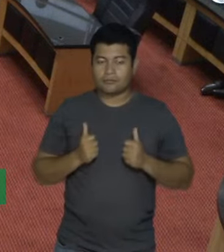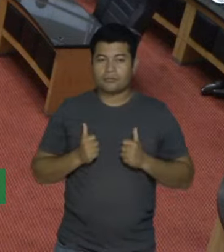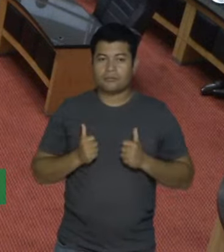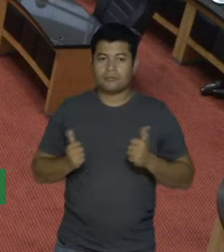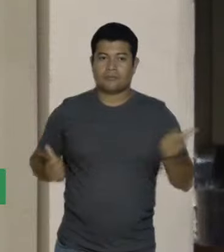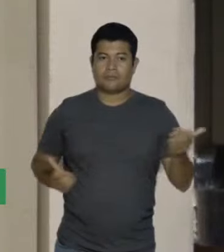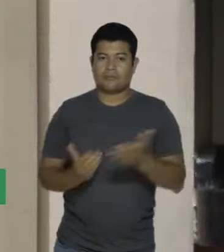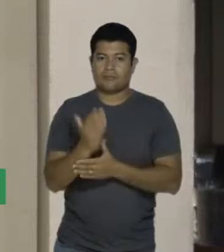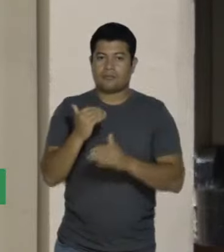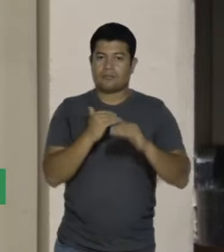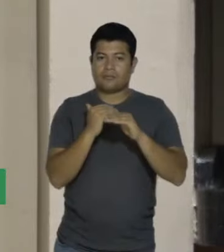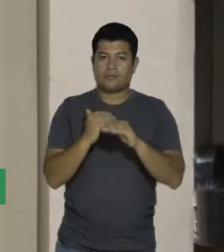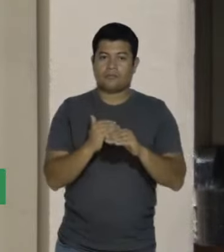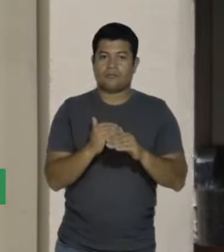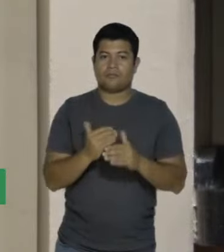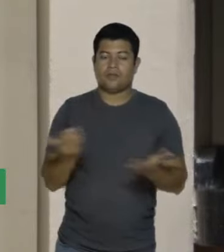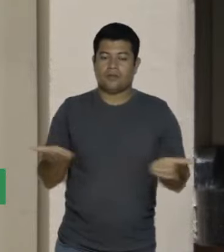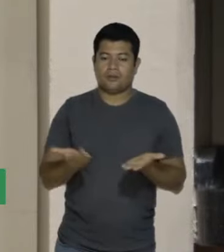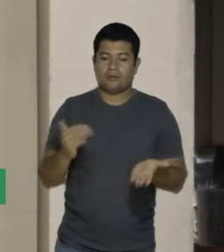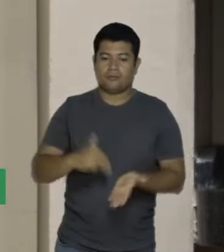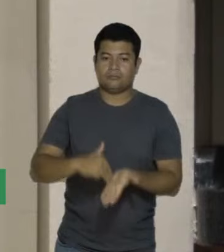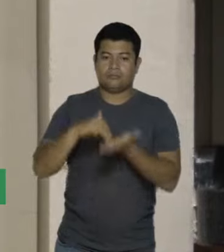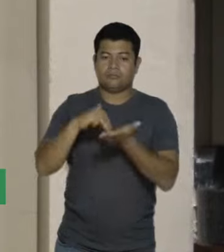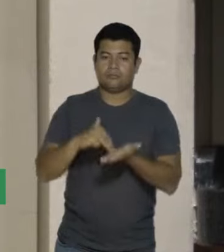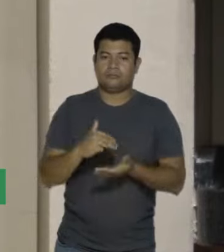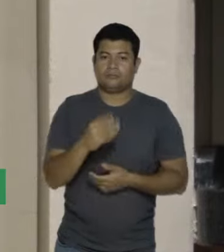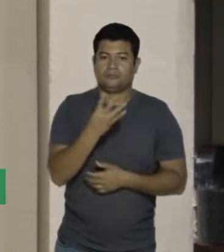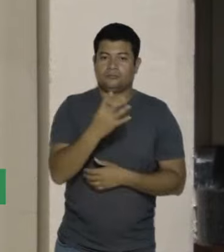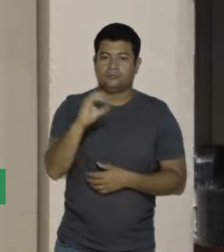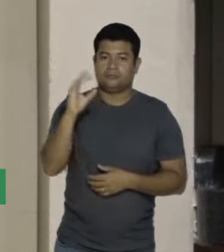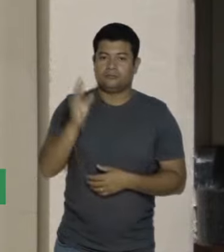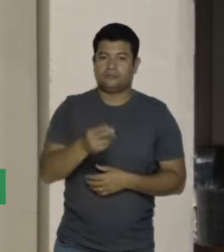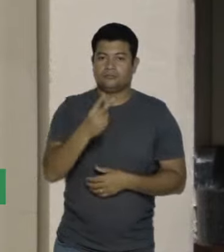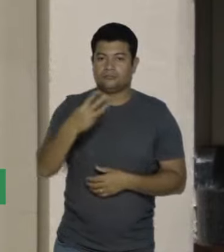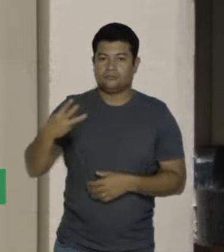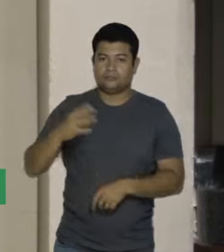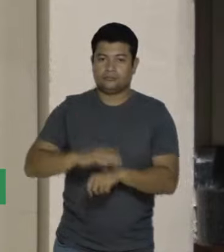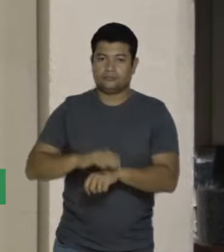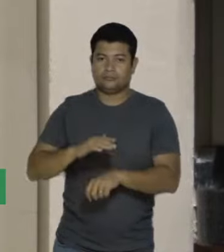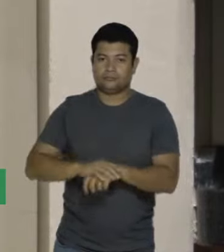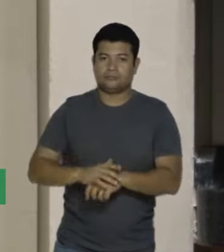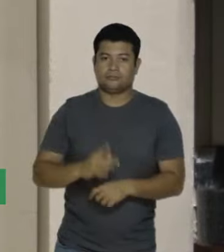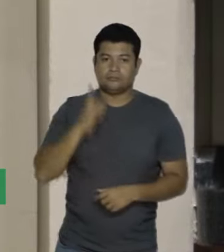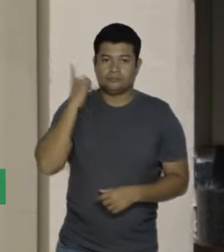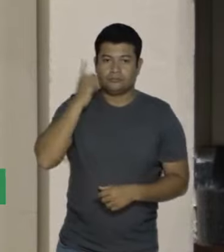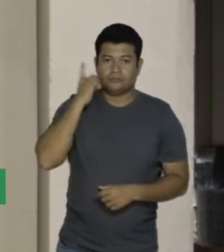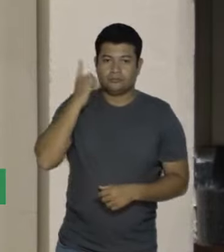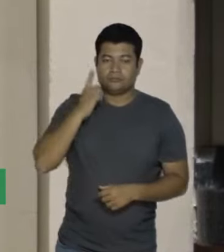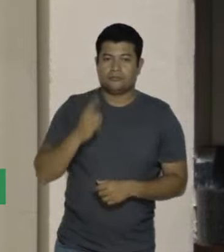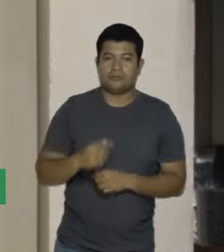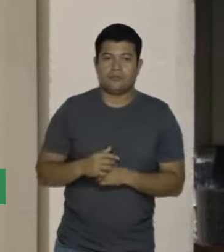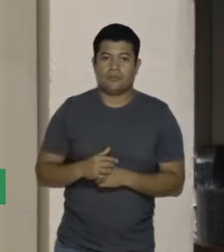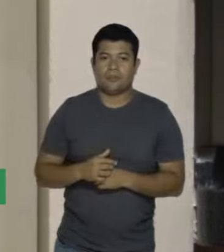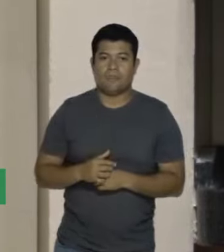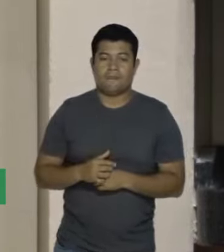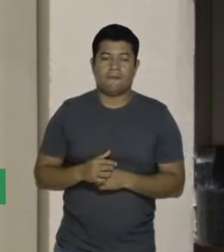por unanimidade Monções mostram 40 2023 autoria Deputado Maurício peixe